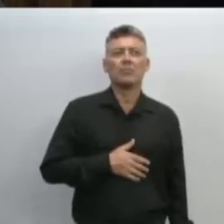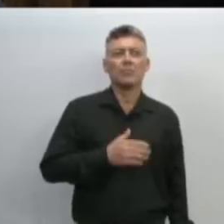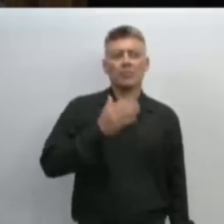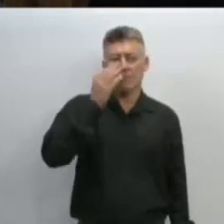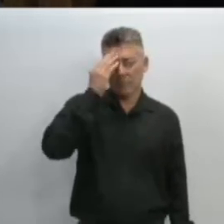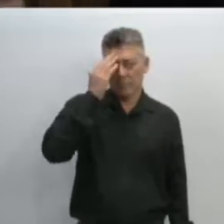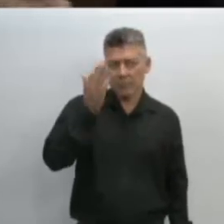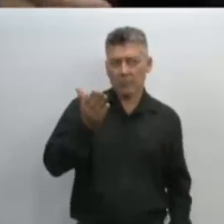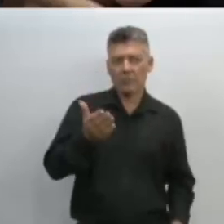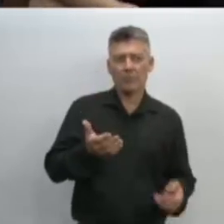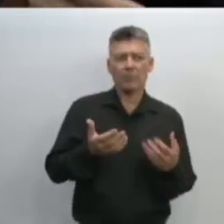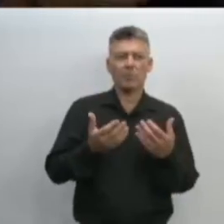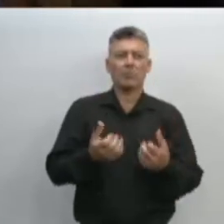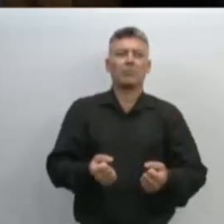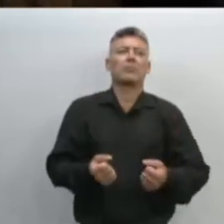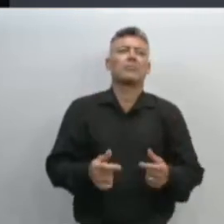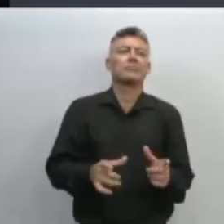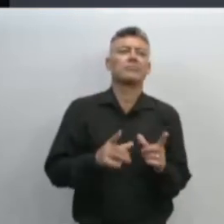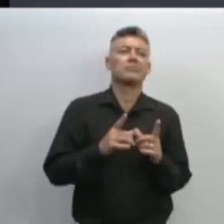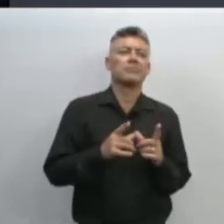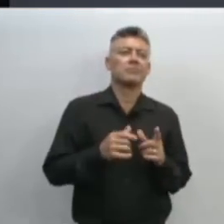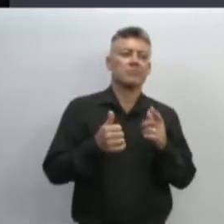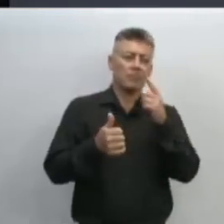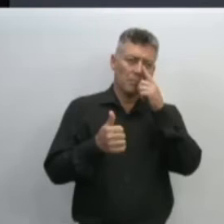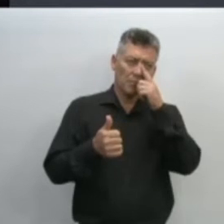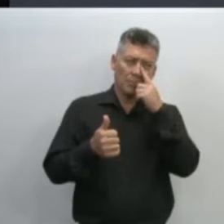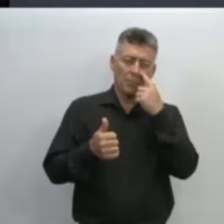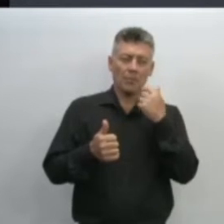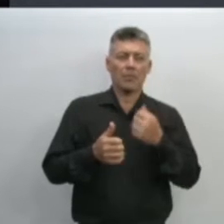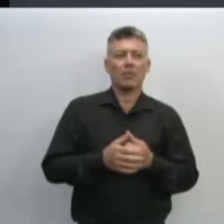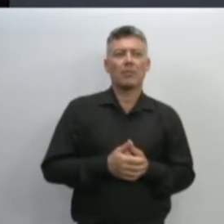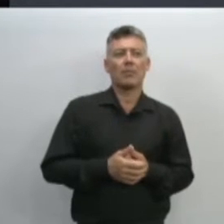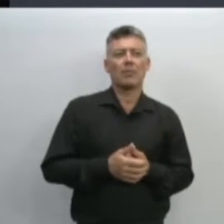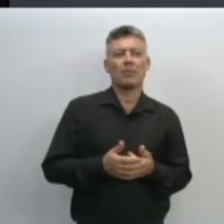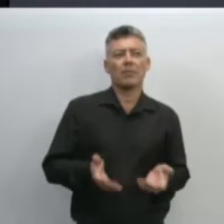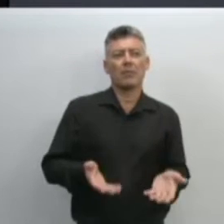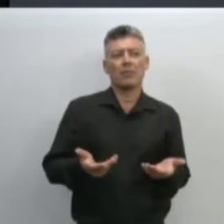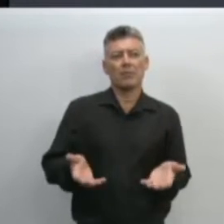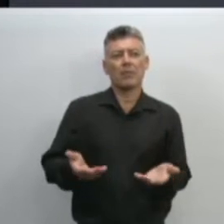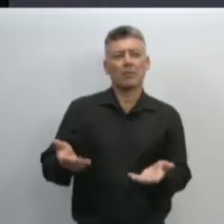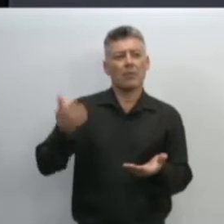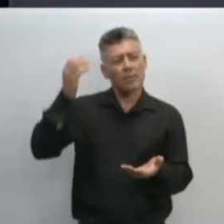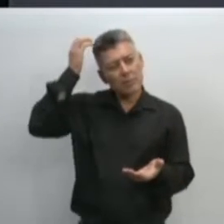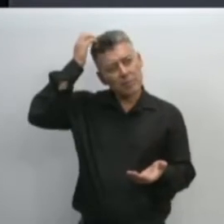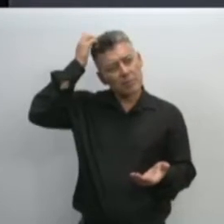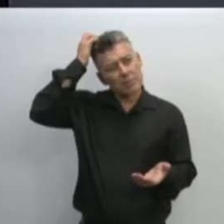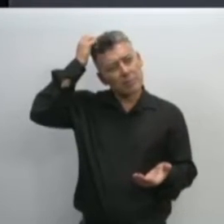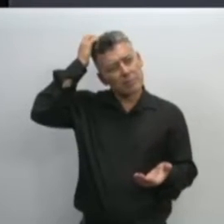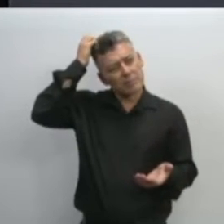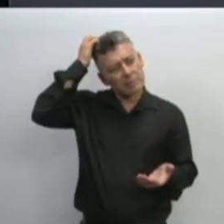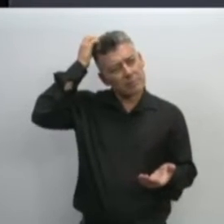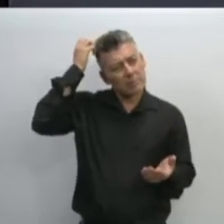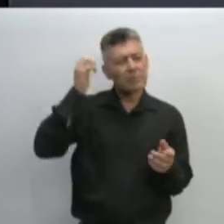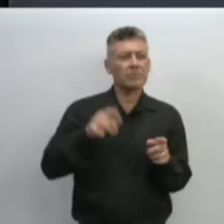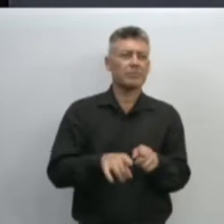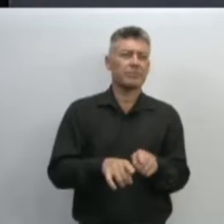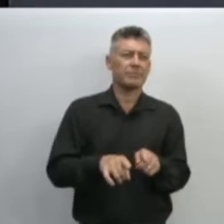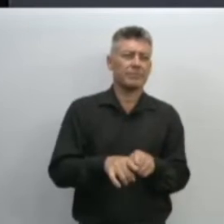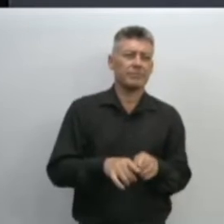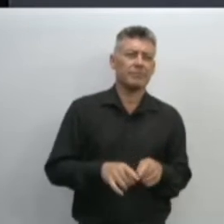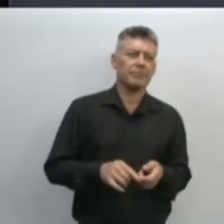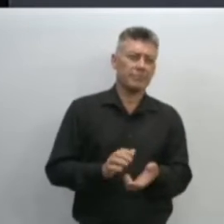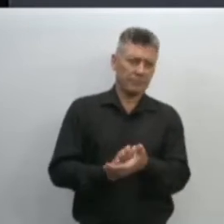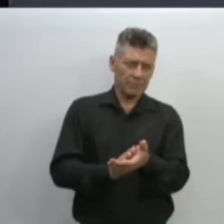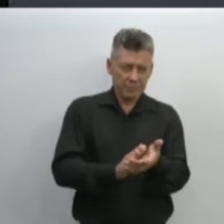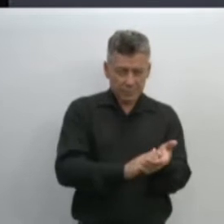agradecer também, a aprovação favor, de mais um projeto, esse projeto visa tanto estimular também, assim como também